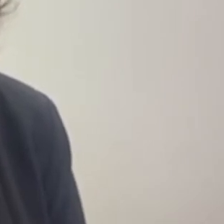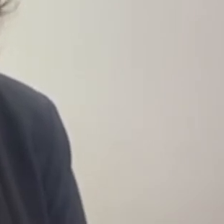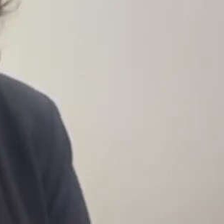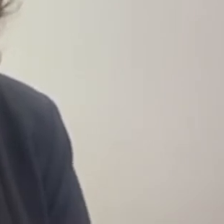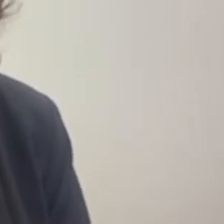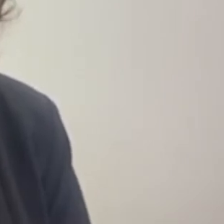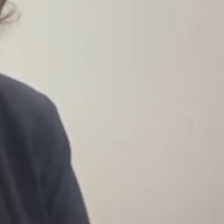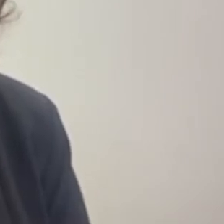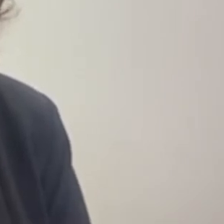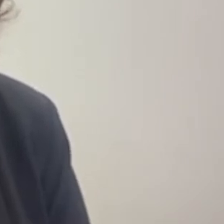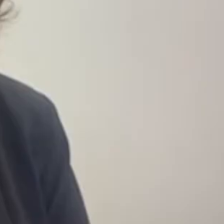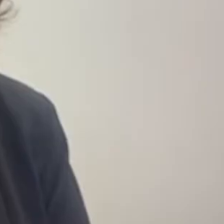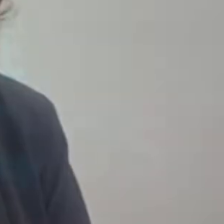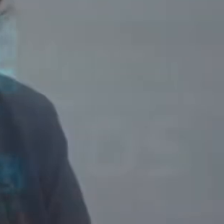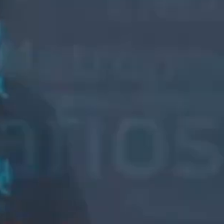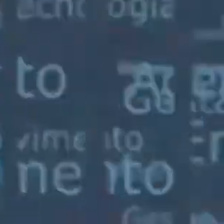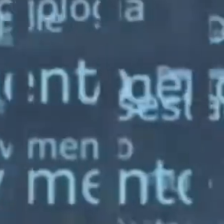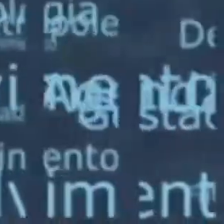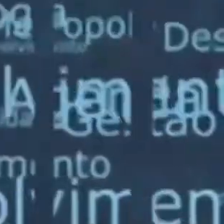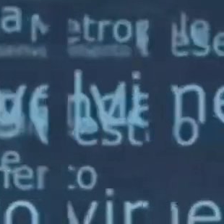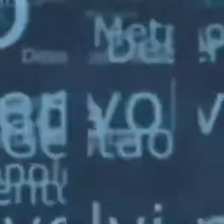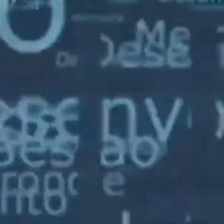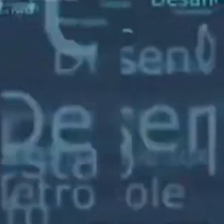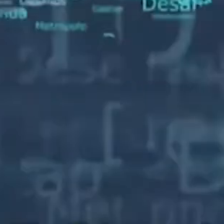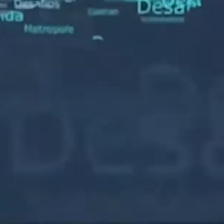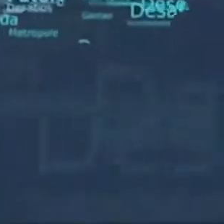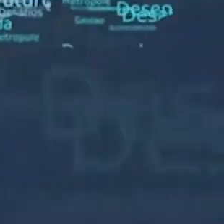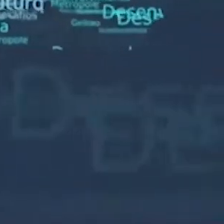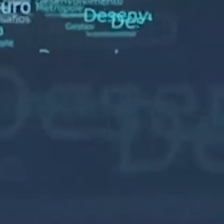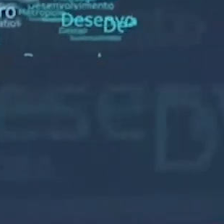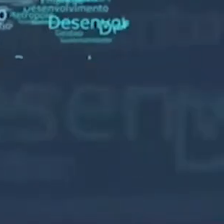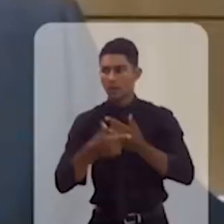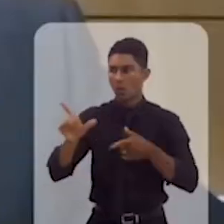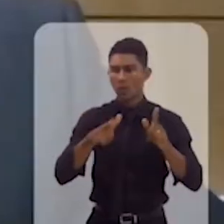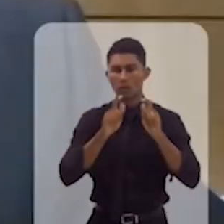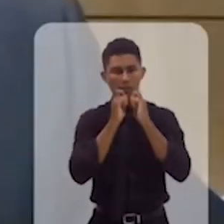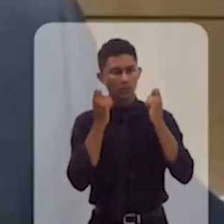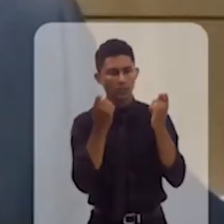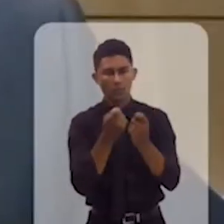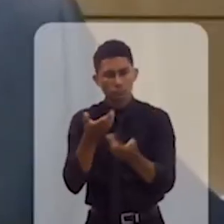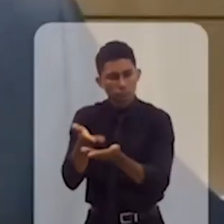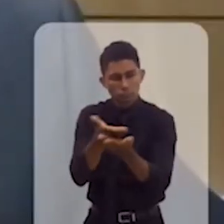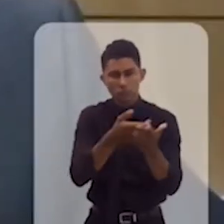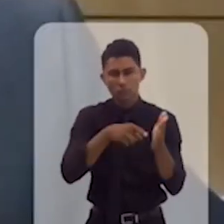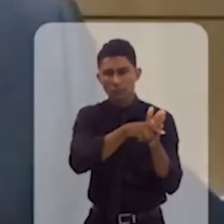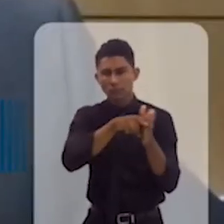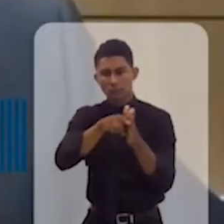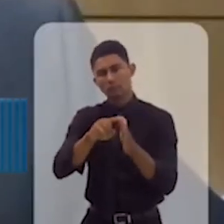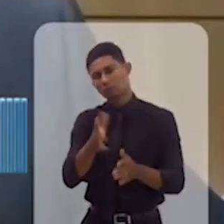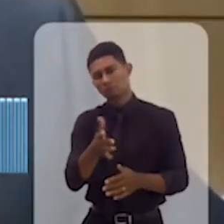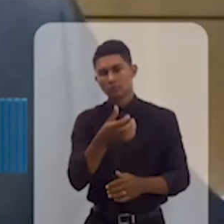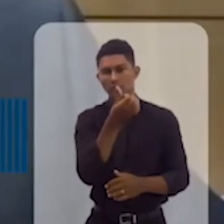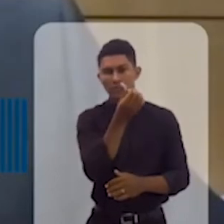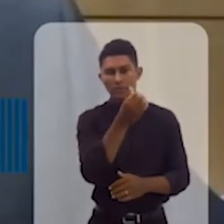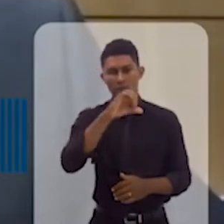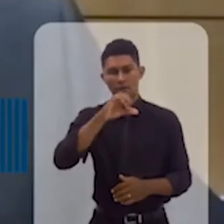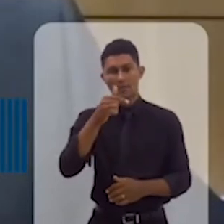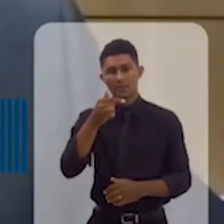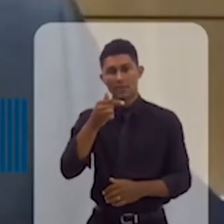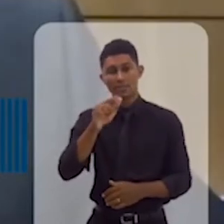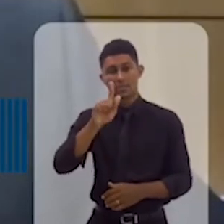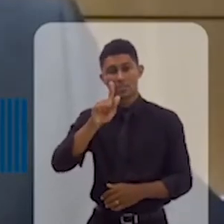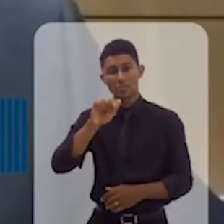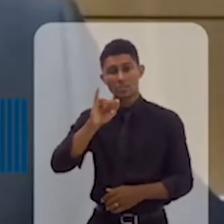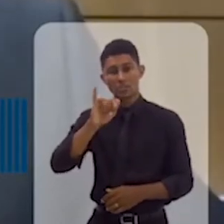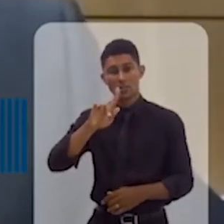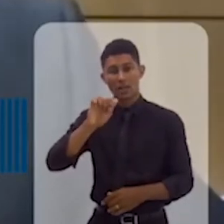na produção de hidrogênio verde. Esse ano, gravamos aqui no Rio em Foco um programa falando sobre o potencial do Estado do Rio para